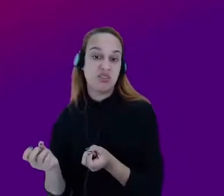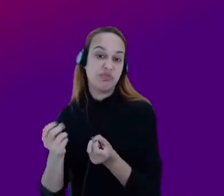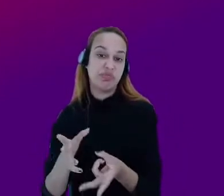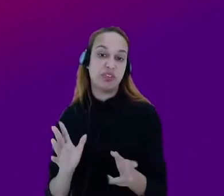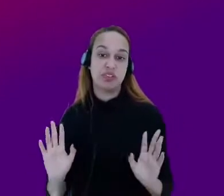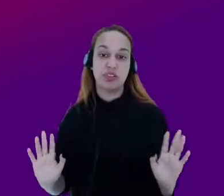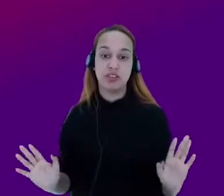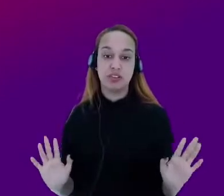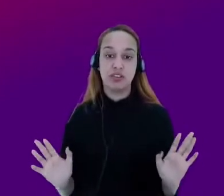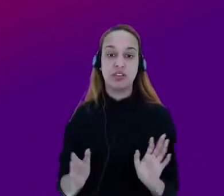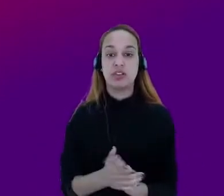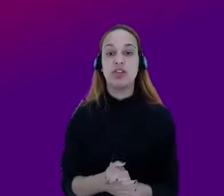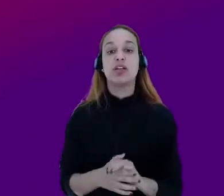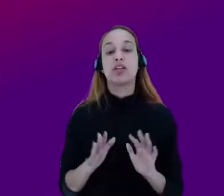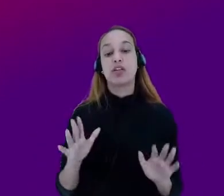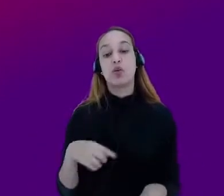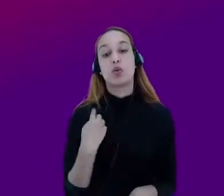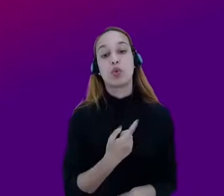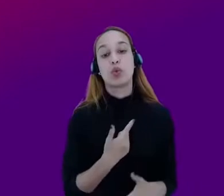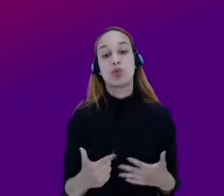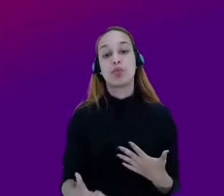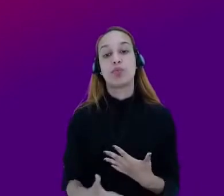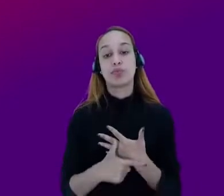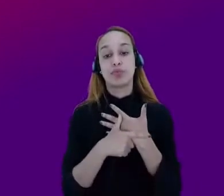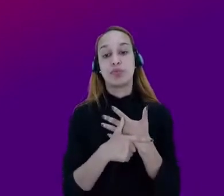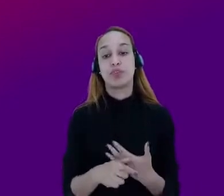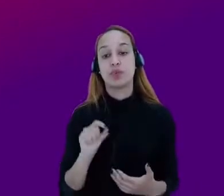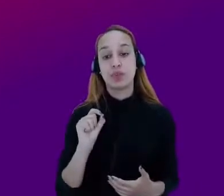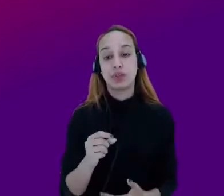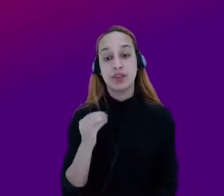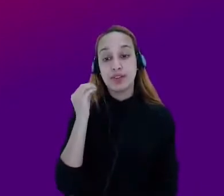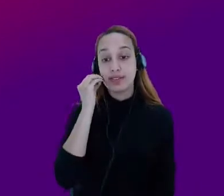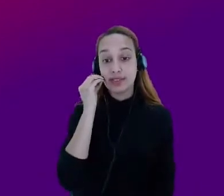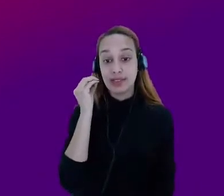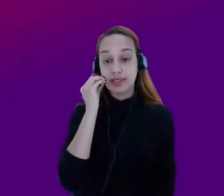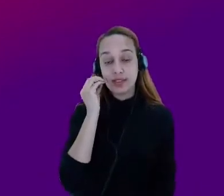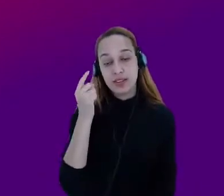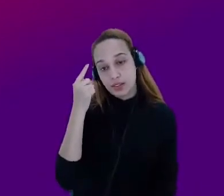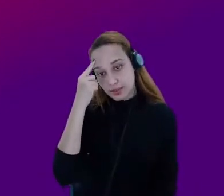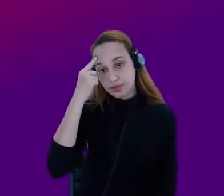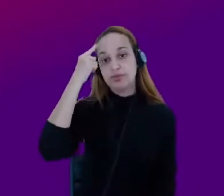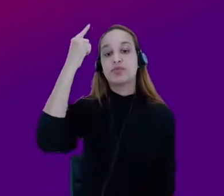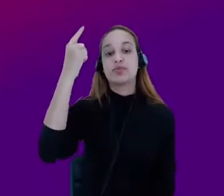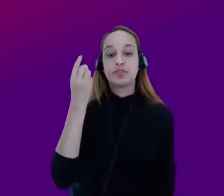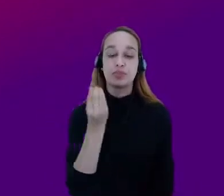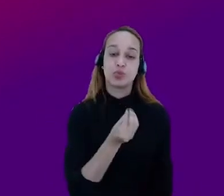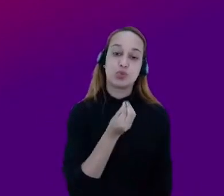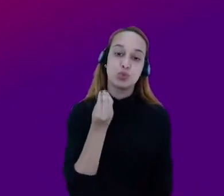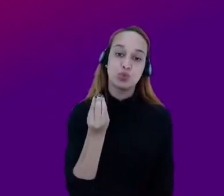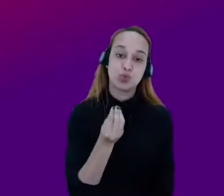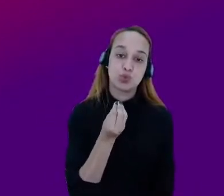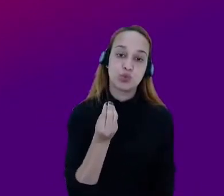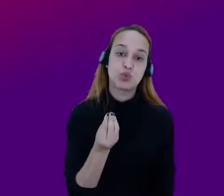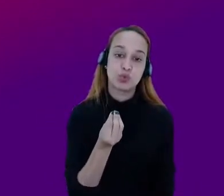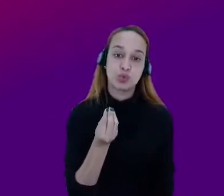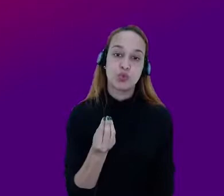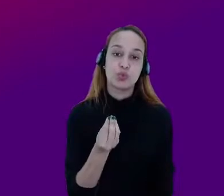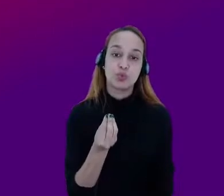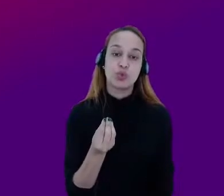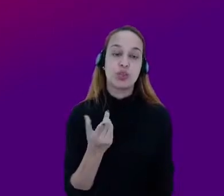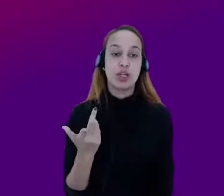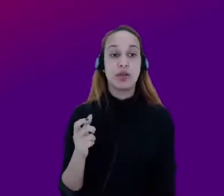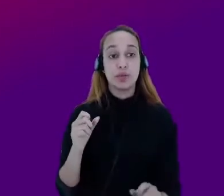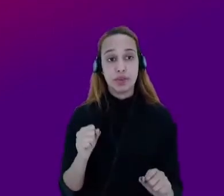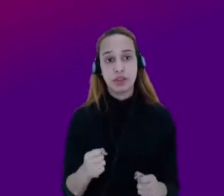papel aqui, como corretor, é tentar criar maneiras de ser os mais